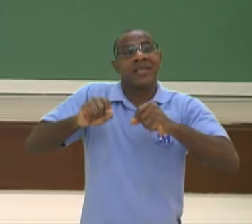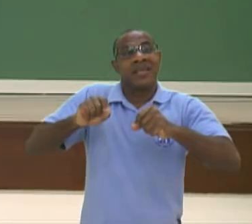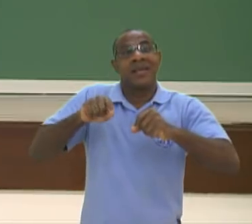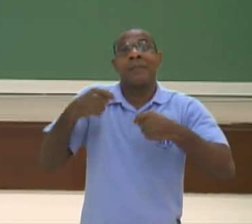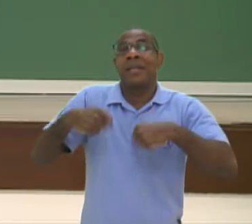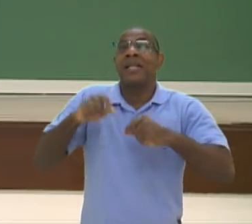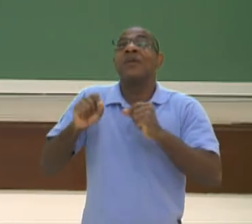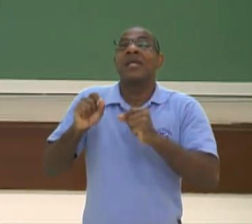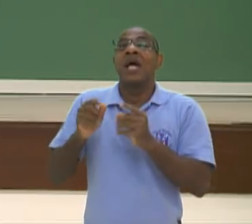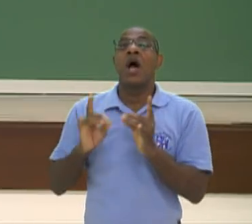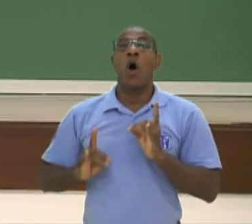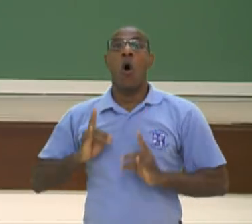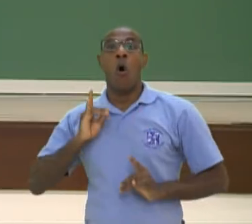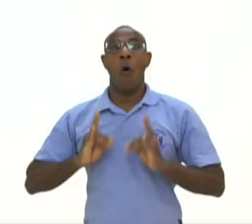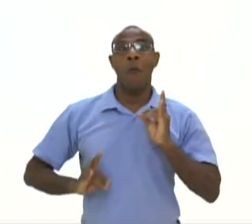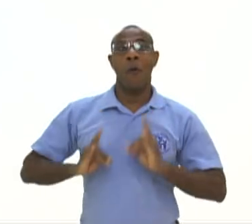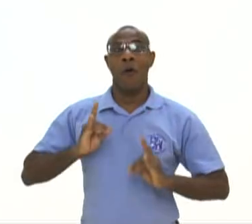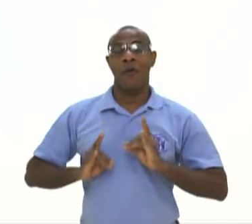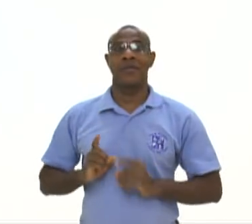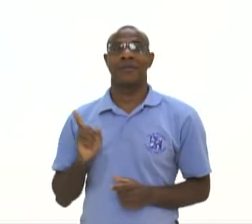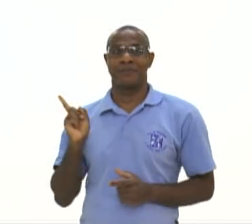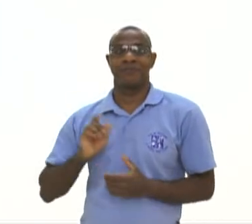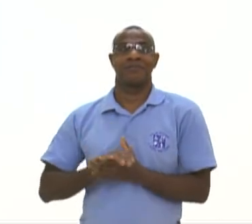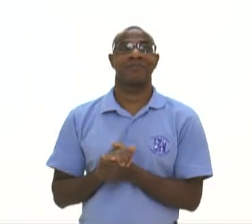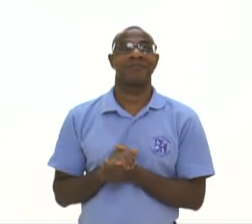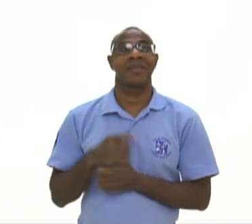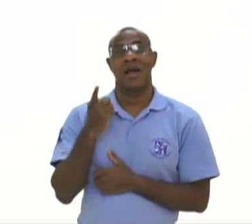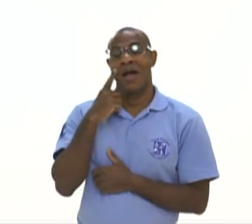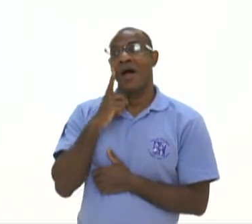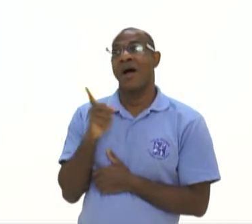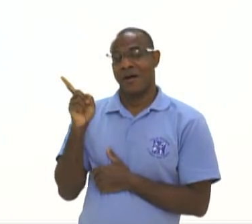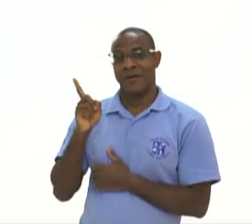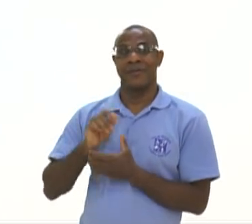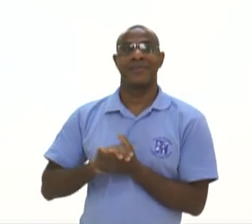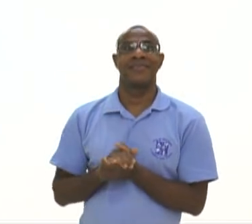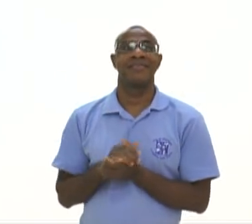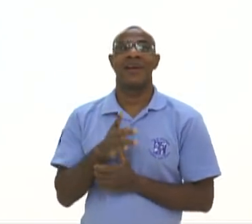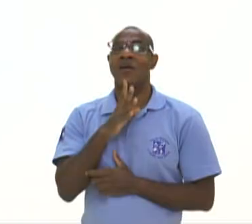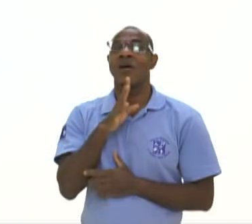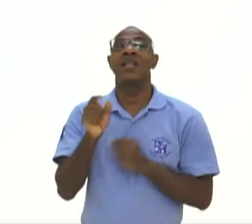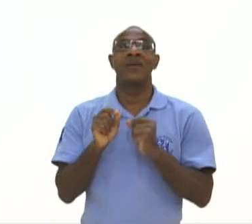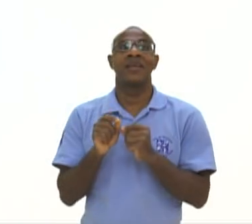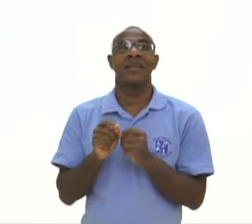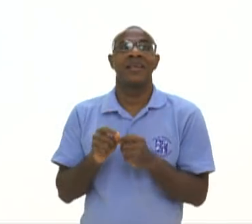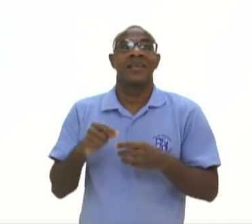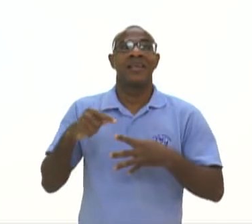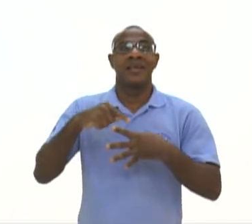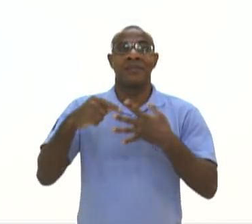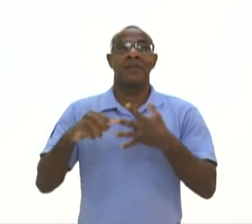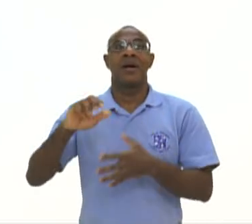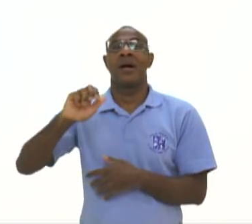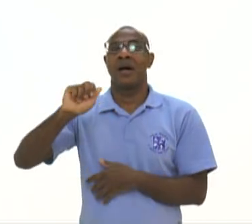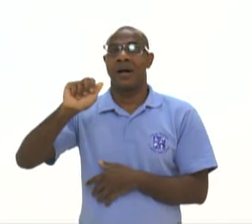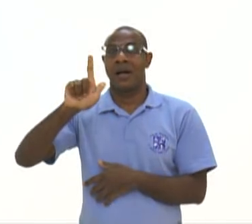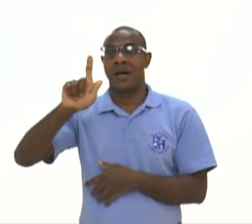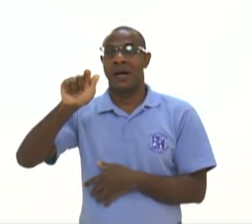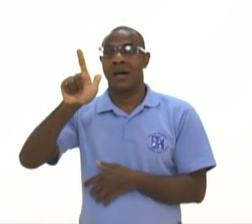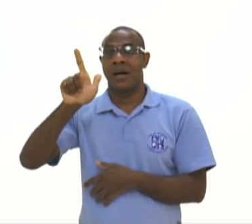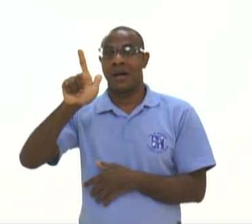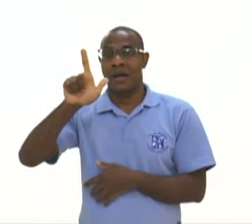desses hormônios, tá? Então, a gente vai conhecer um pouquinho das glândulas e o papel delas a partir de